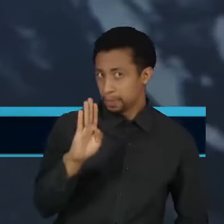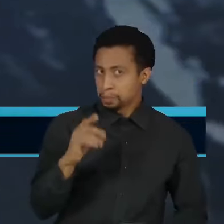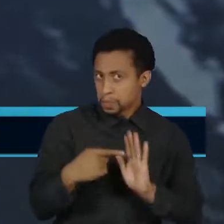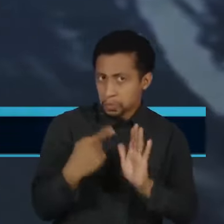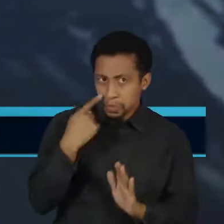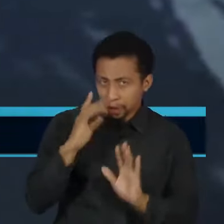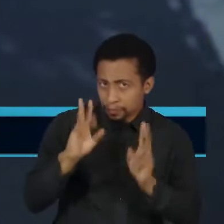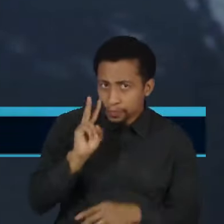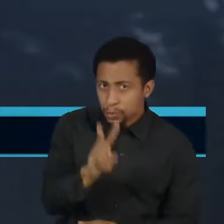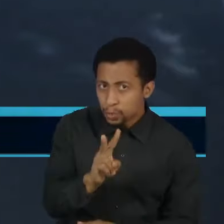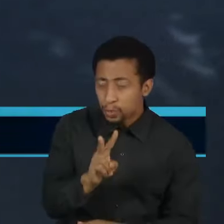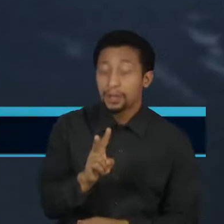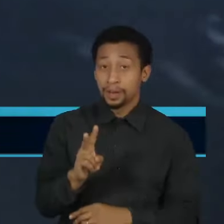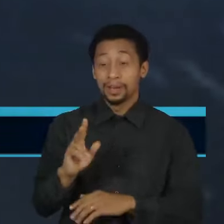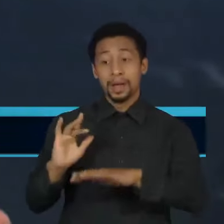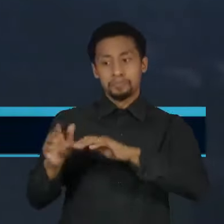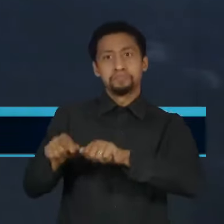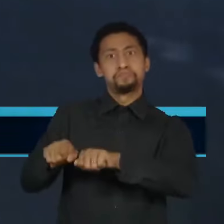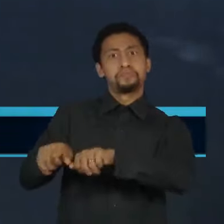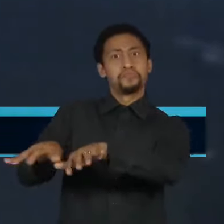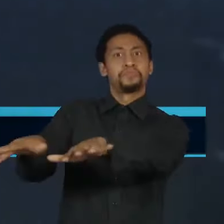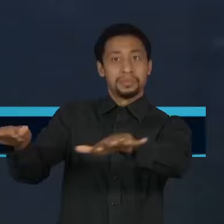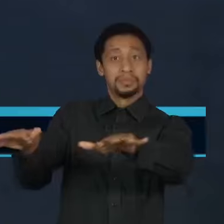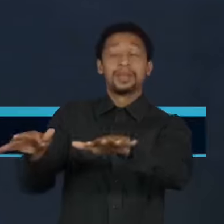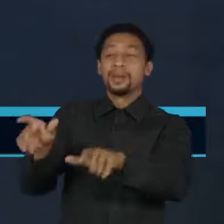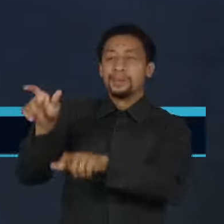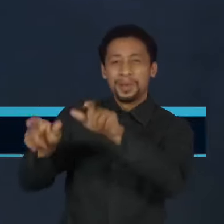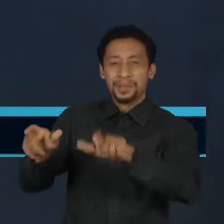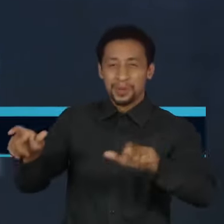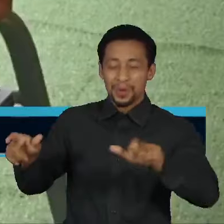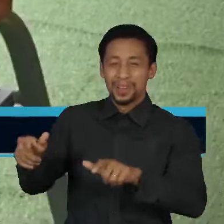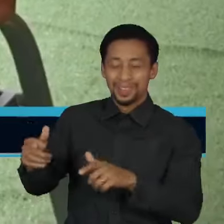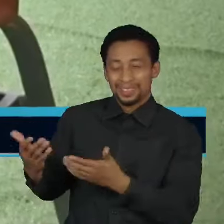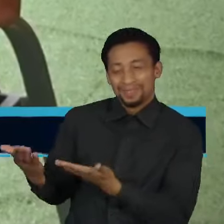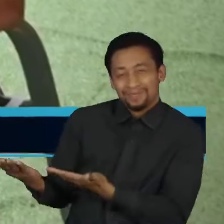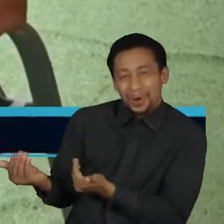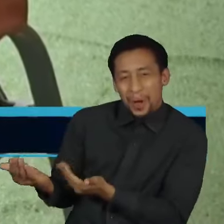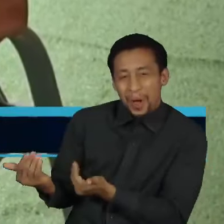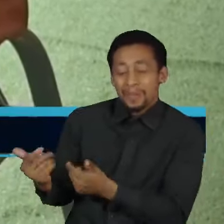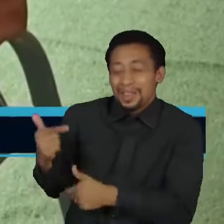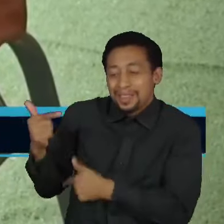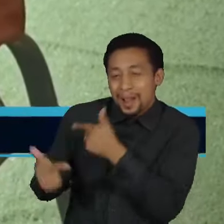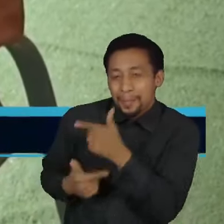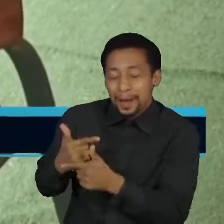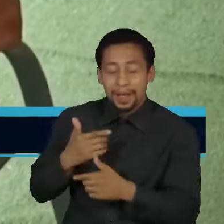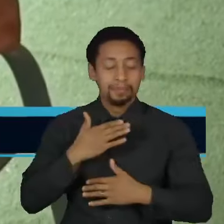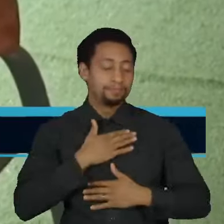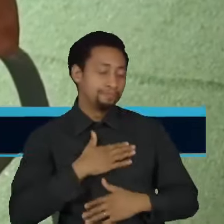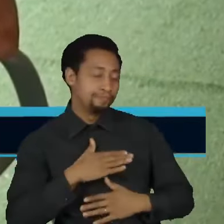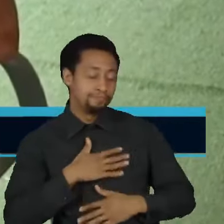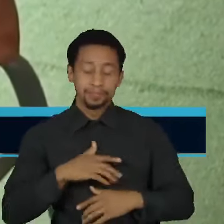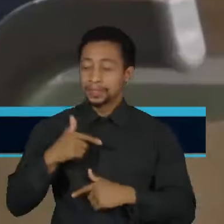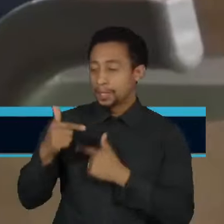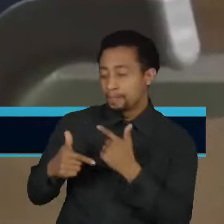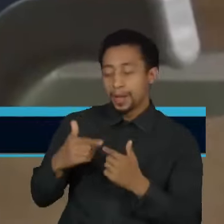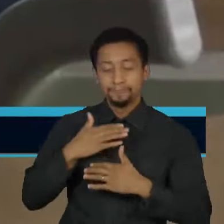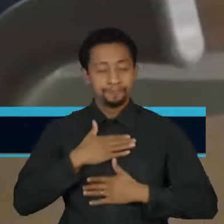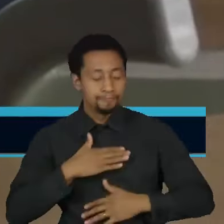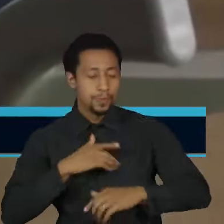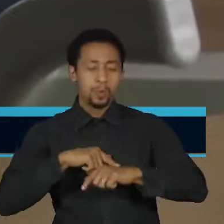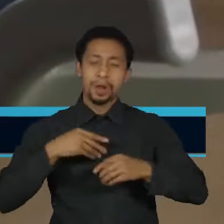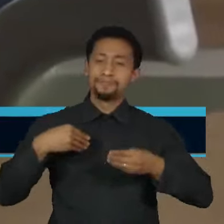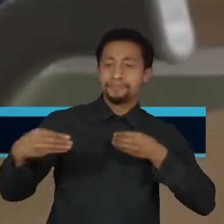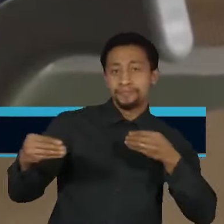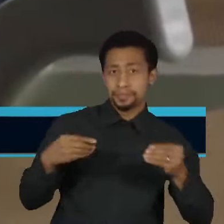que permita mais equilíbrio entre a vida profissional e a pessoal. O lazy job, ou trabalho preguiçoso